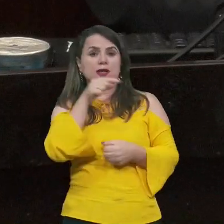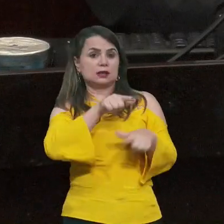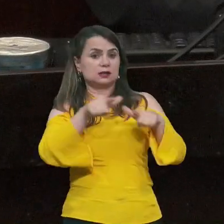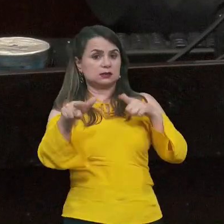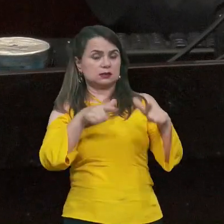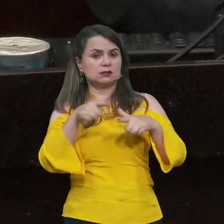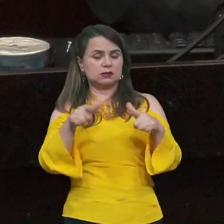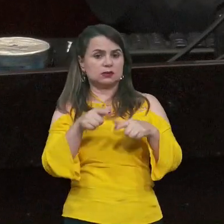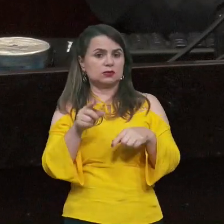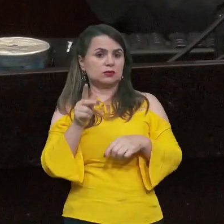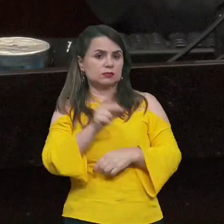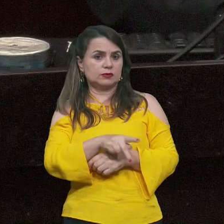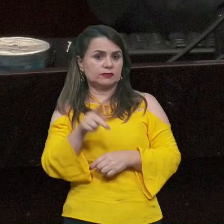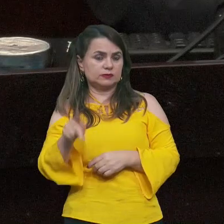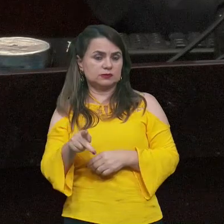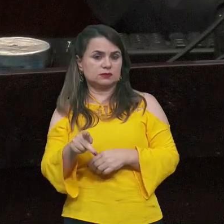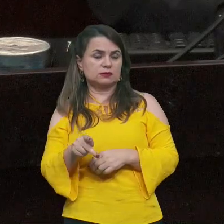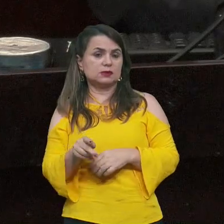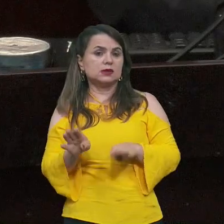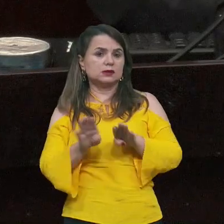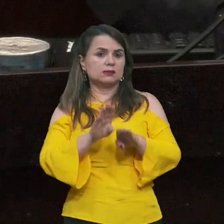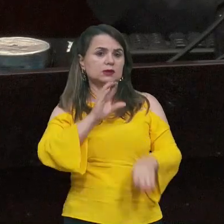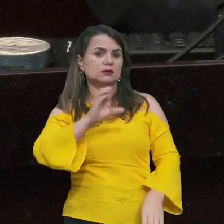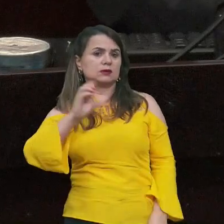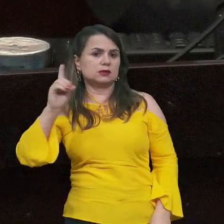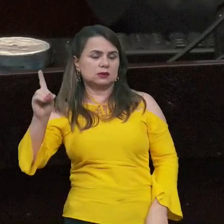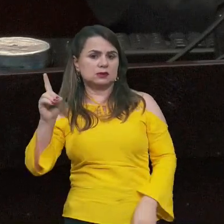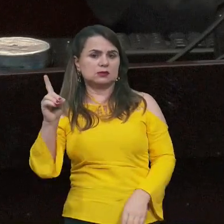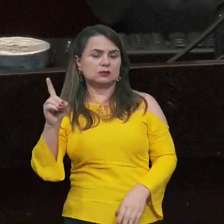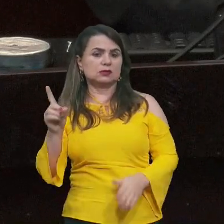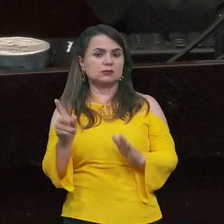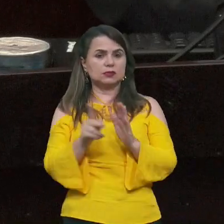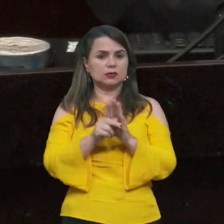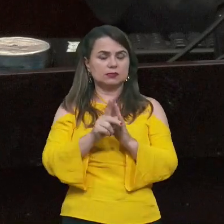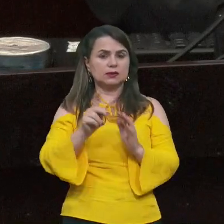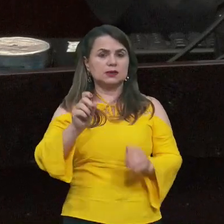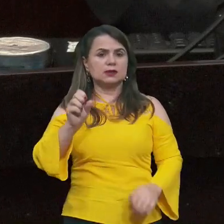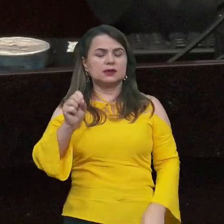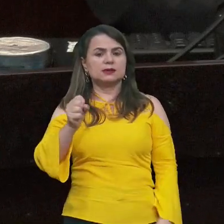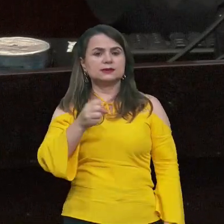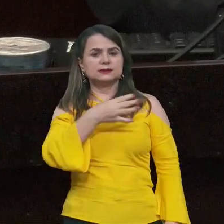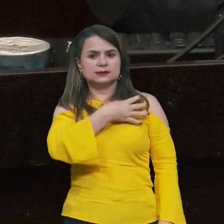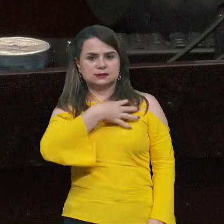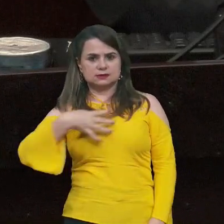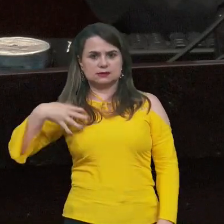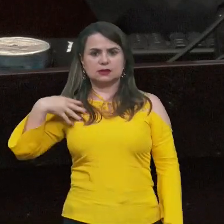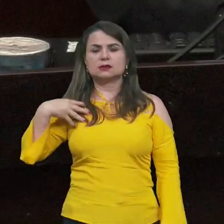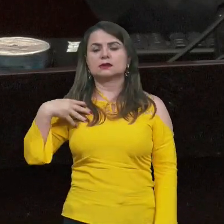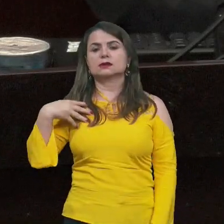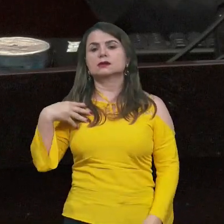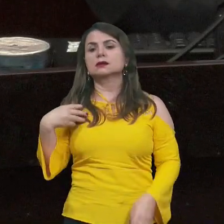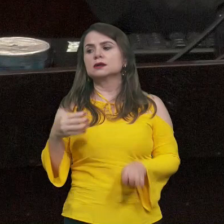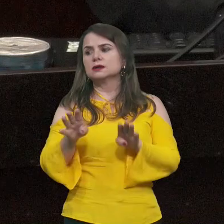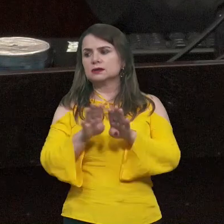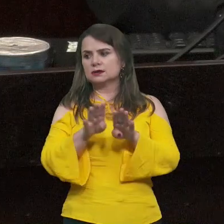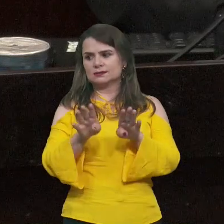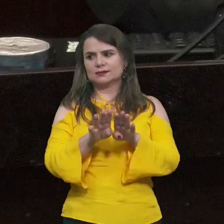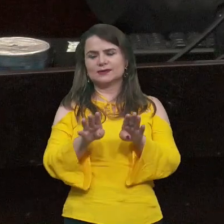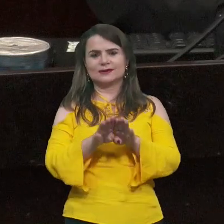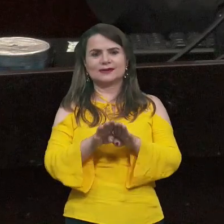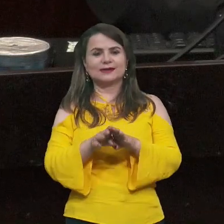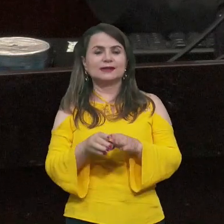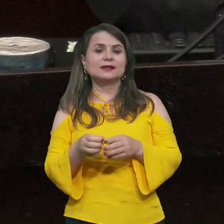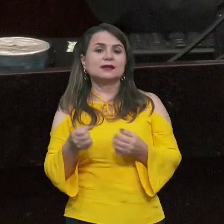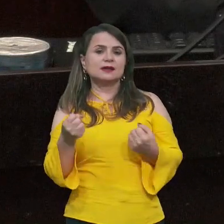e coordenadora da área de administração e negócios do SENAC e atualmente é diretora do Núcleo de Acolhimento